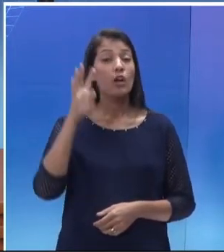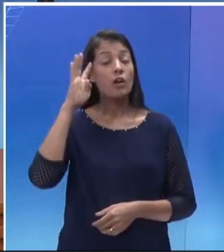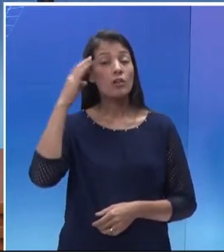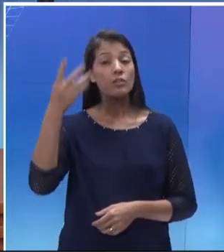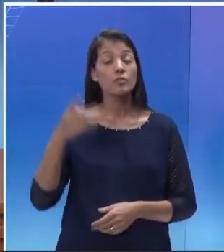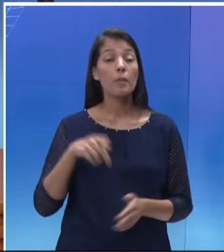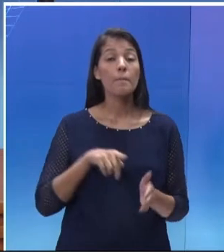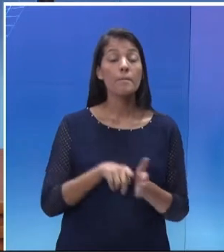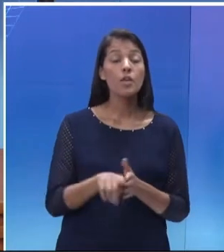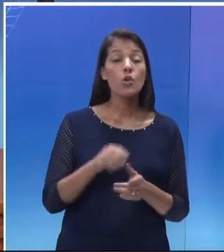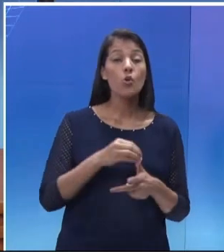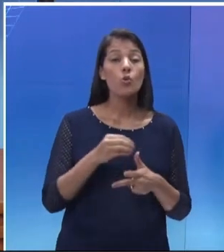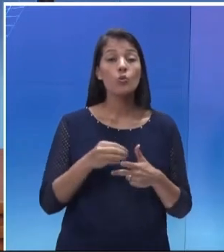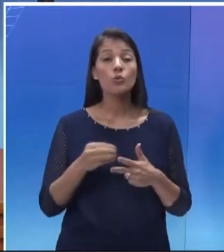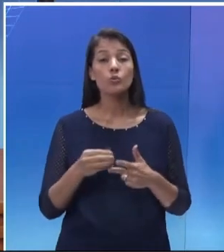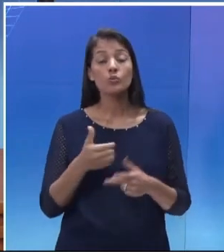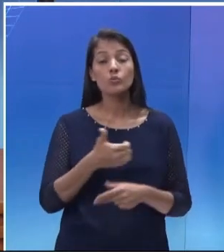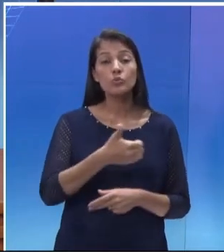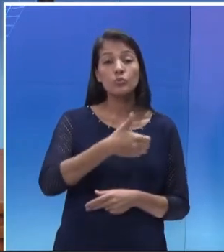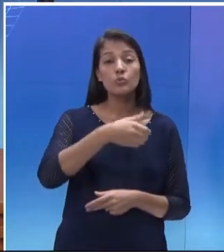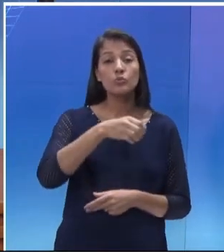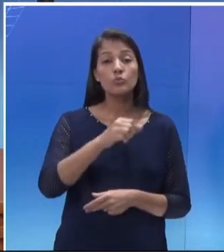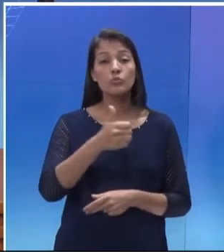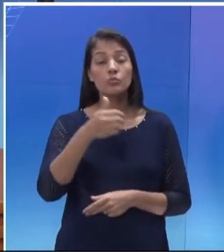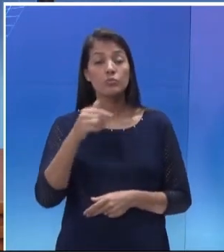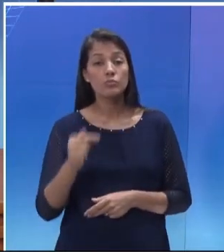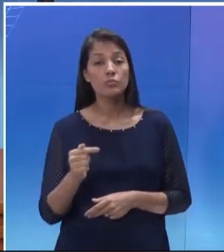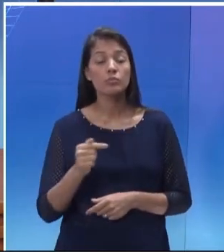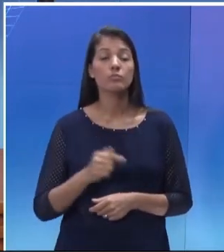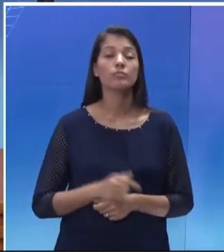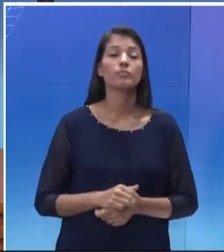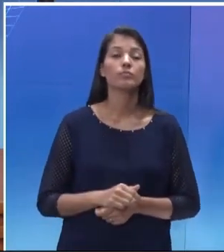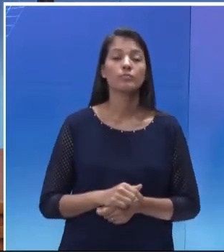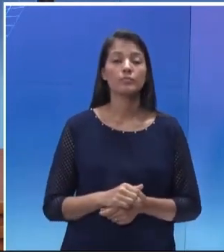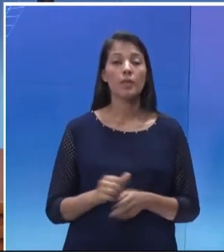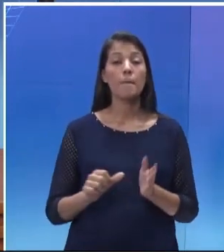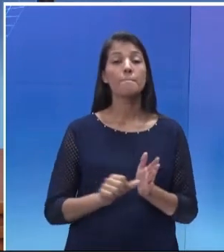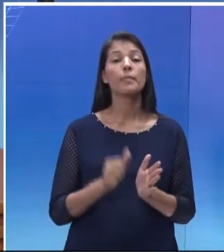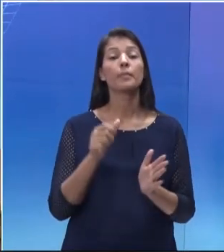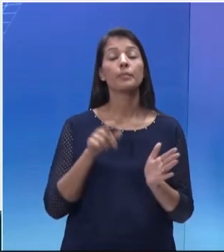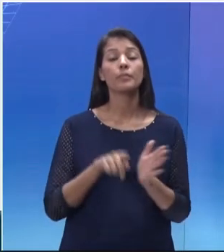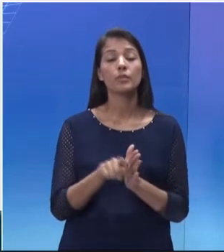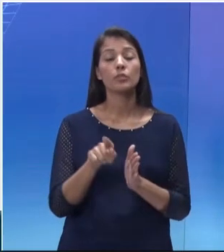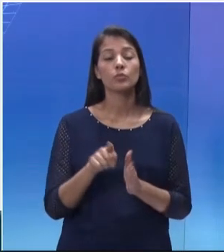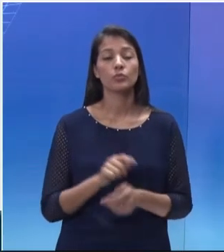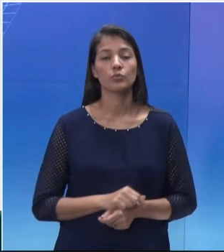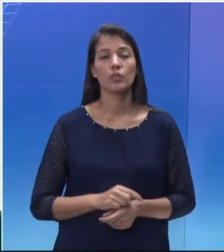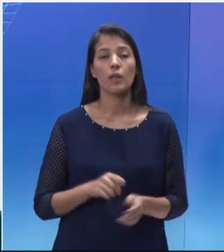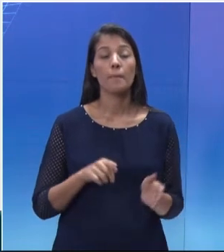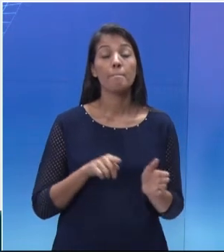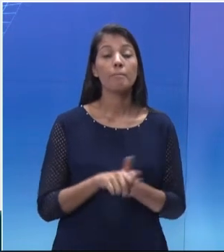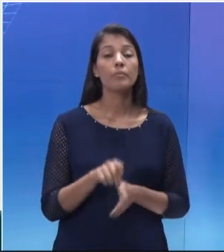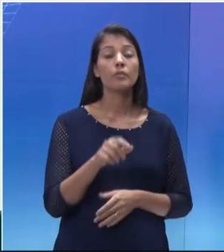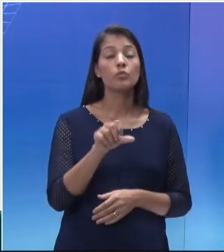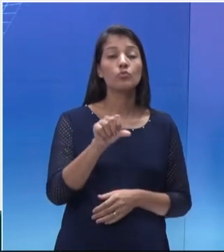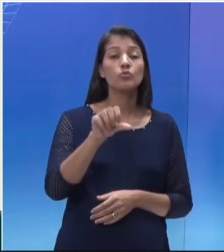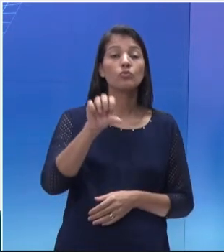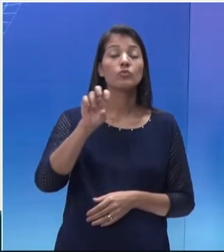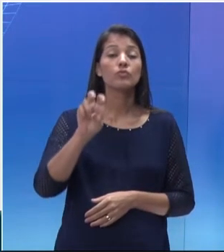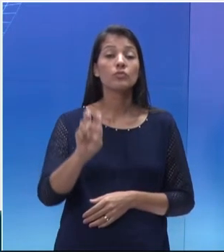do Enem 2017. Então vamos aí para a nossa primeira questão. Questão